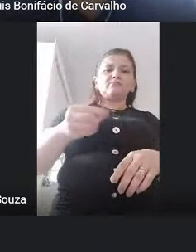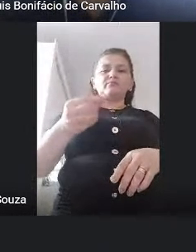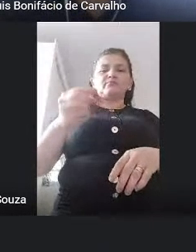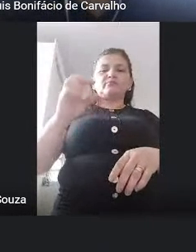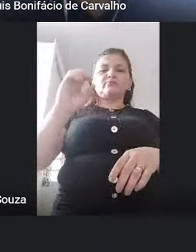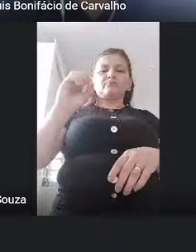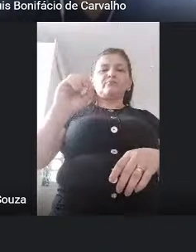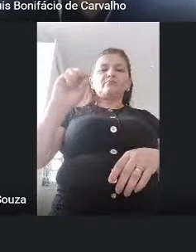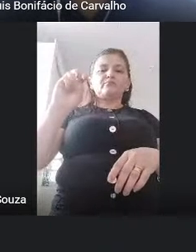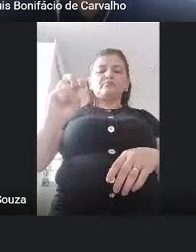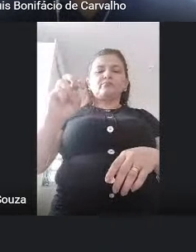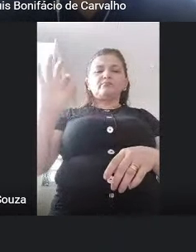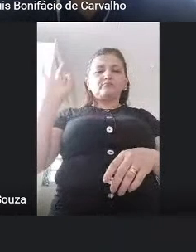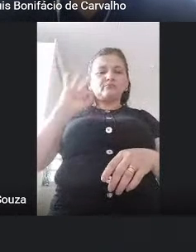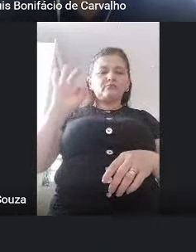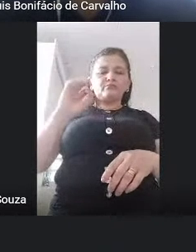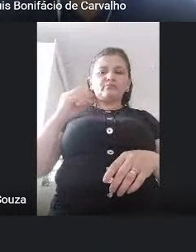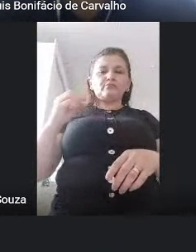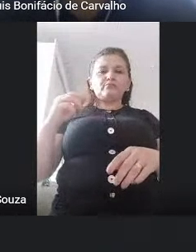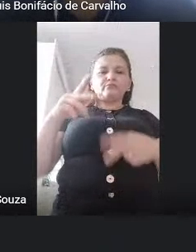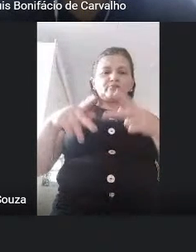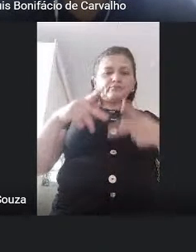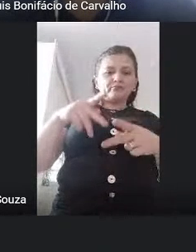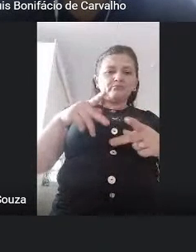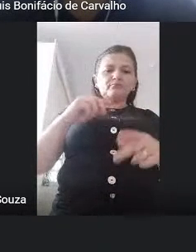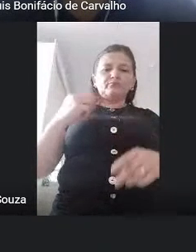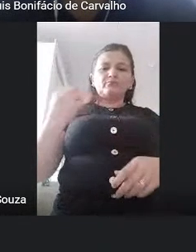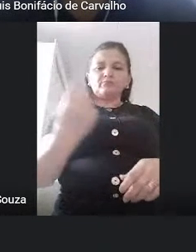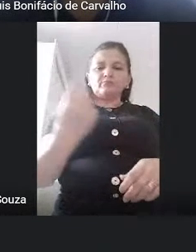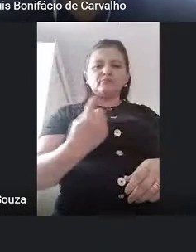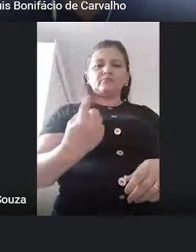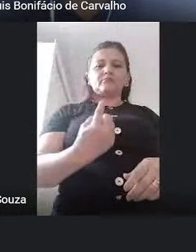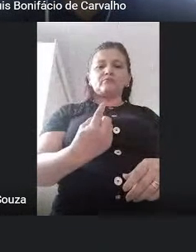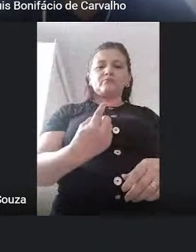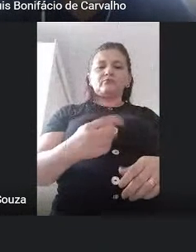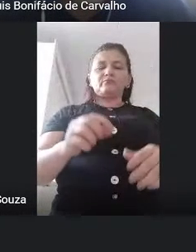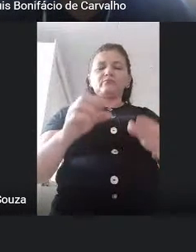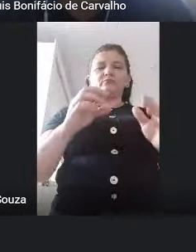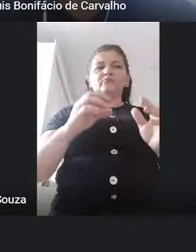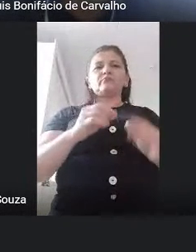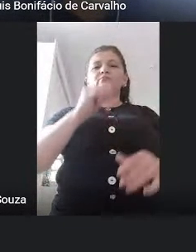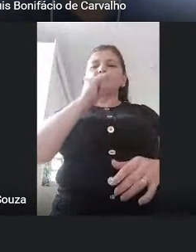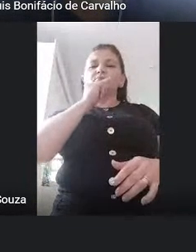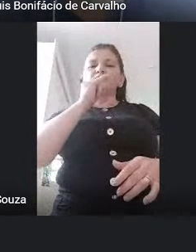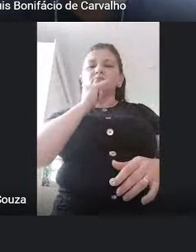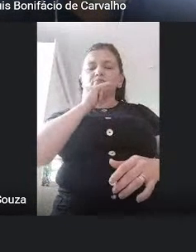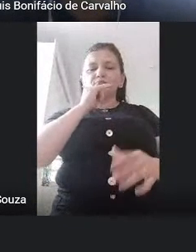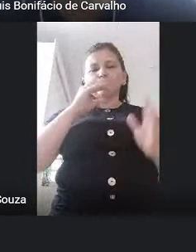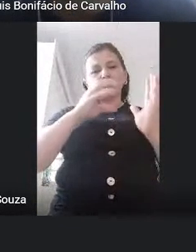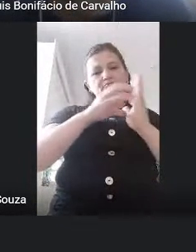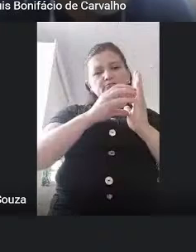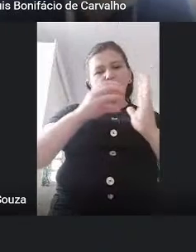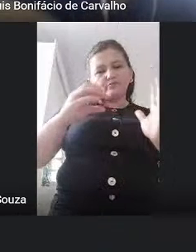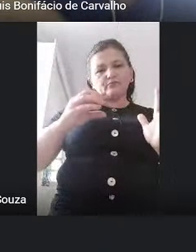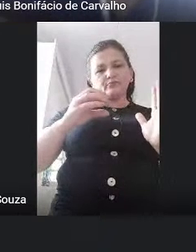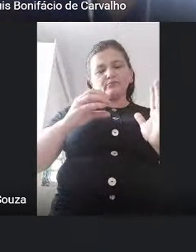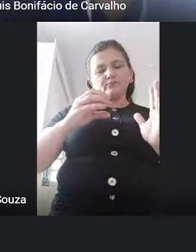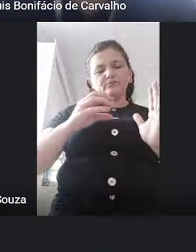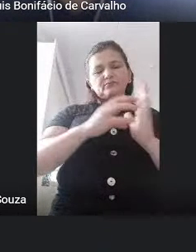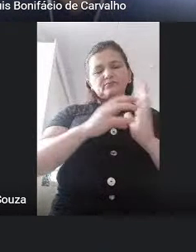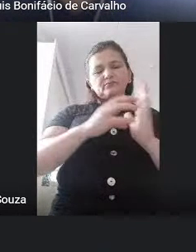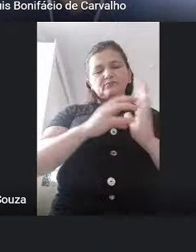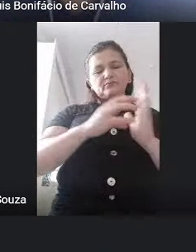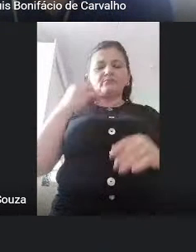geral. No entanto, e ao exemplo da AIDS, o exemplo do HIV, ela apresenta uma prevalência extremamente